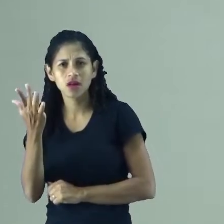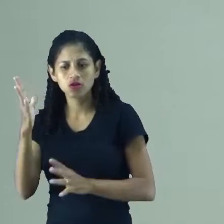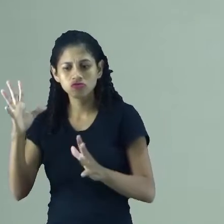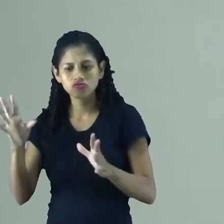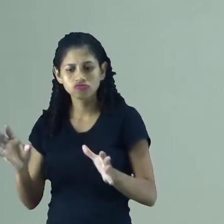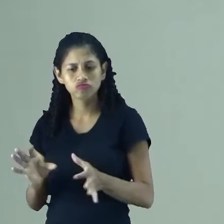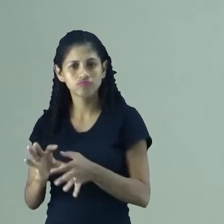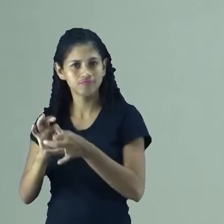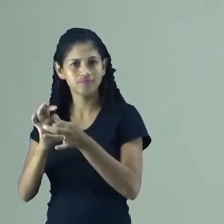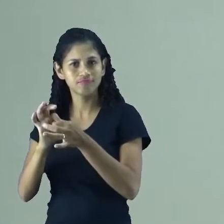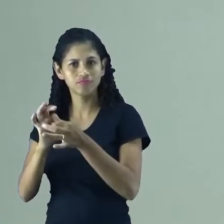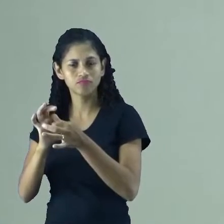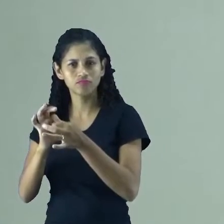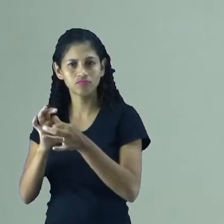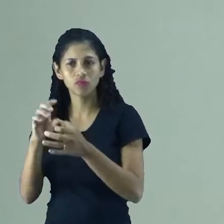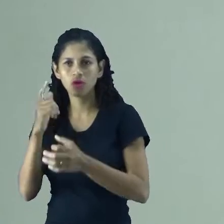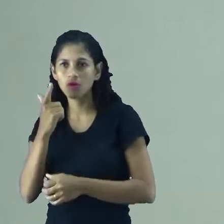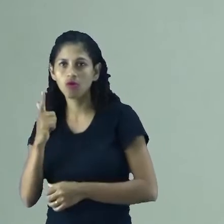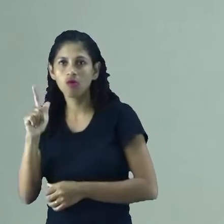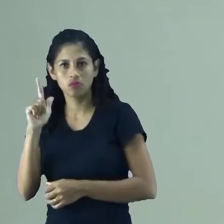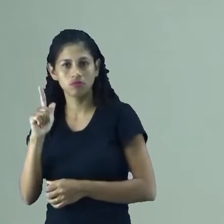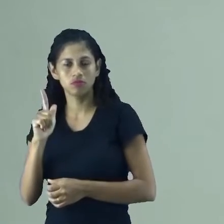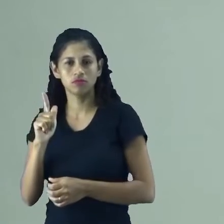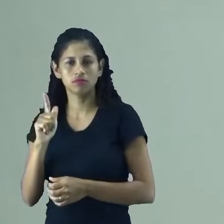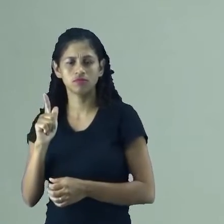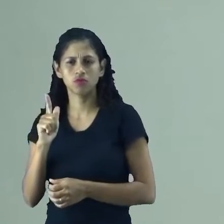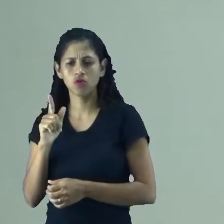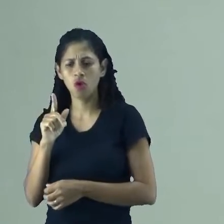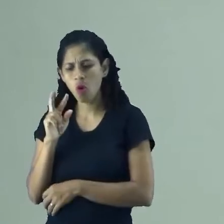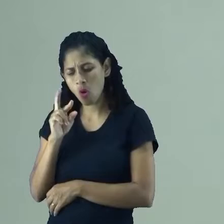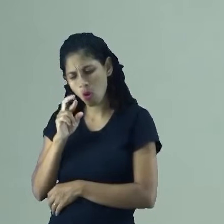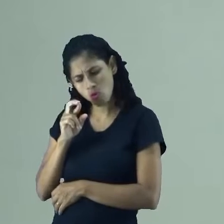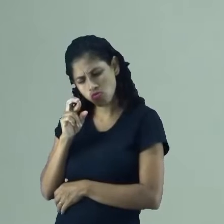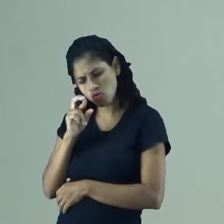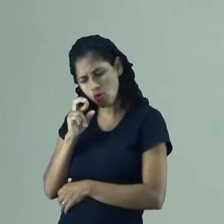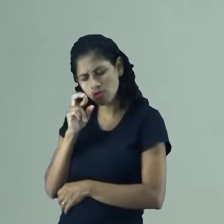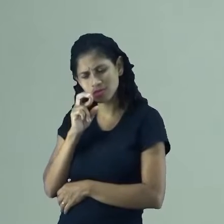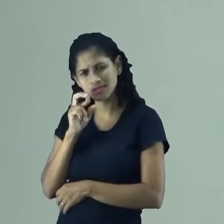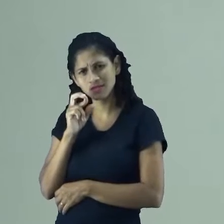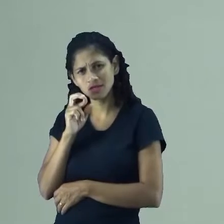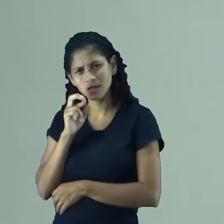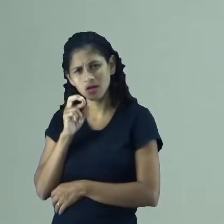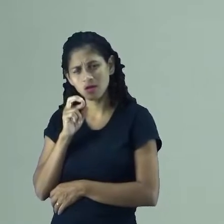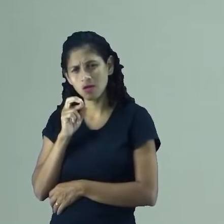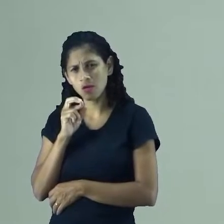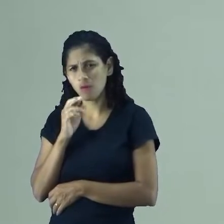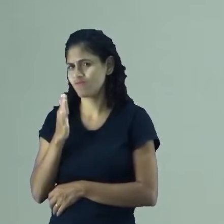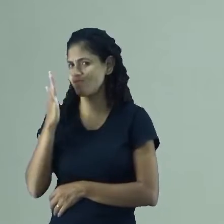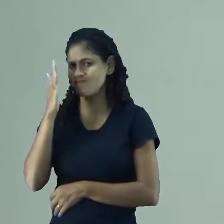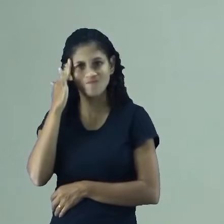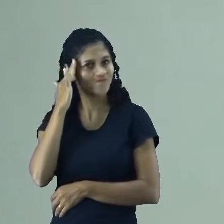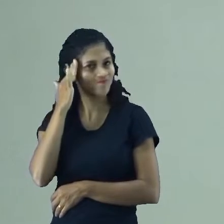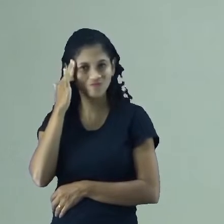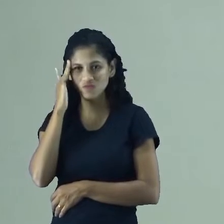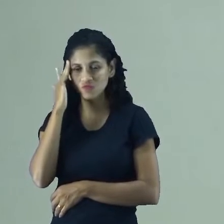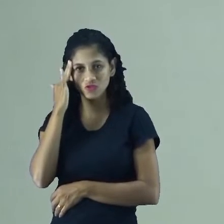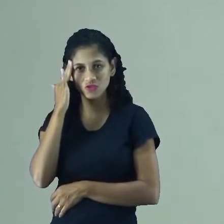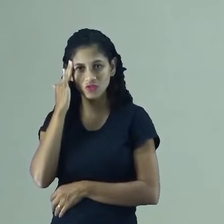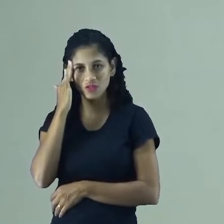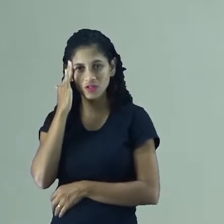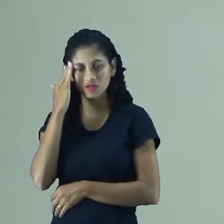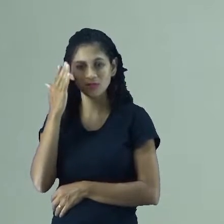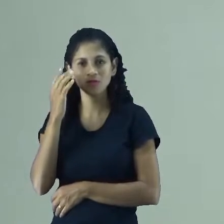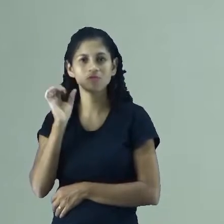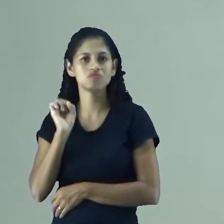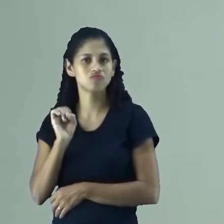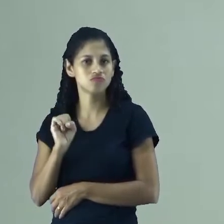nem consegue, às vezes, só visualizando, saber se tem mais de uma substância envolvida naquela mistura. Já quando eu